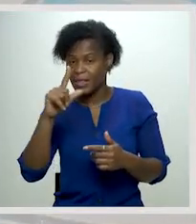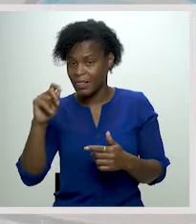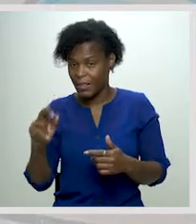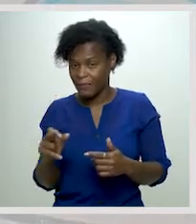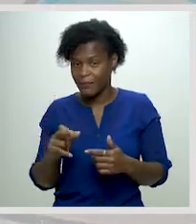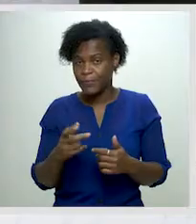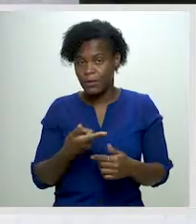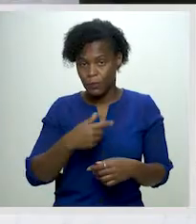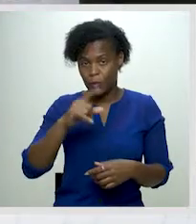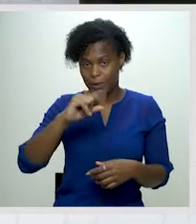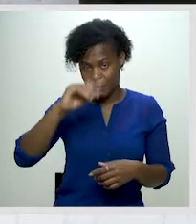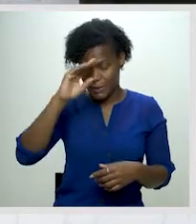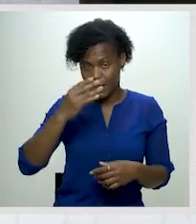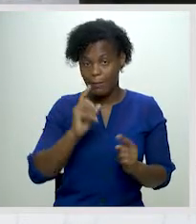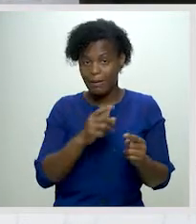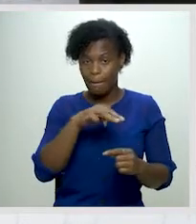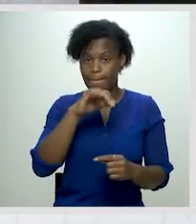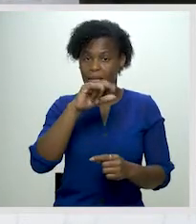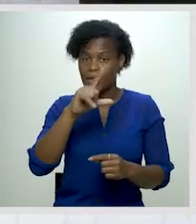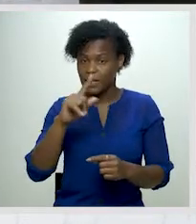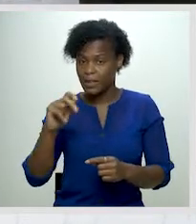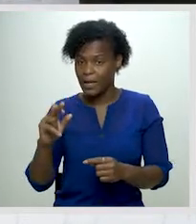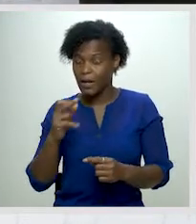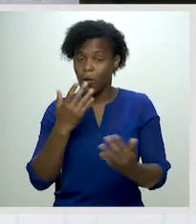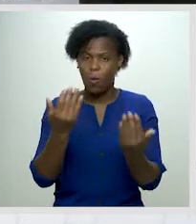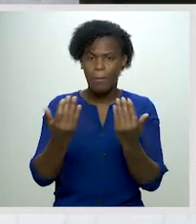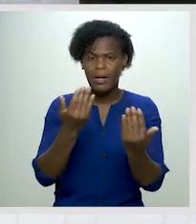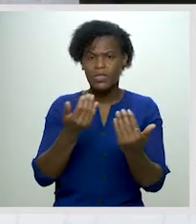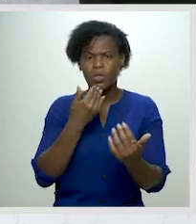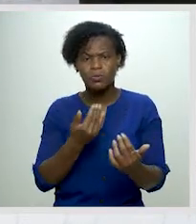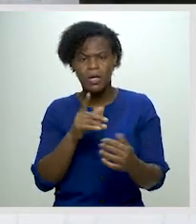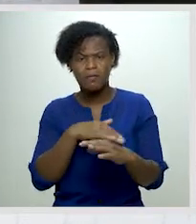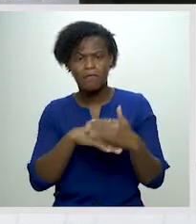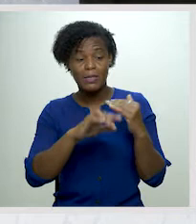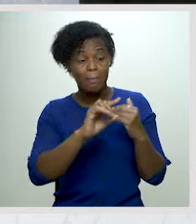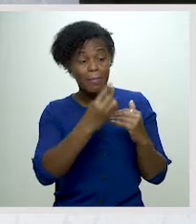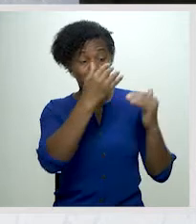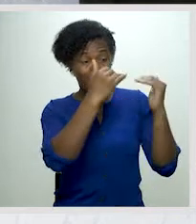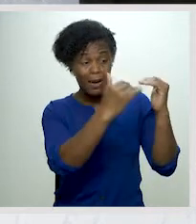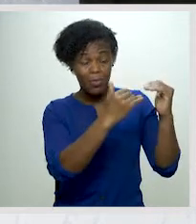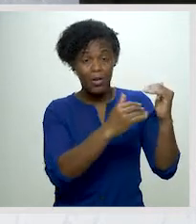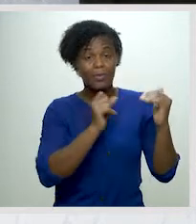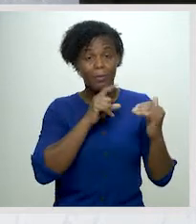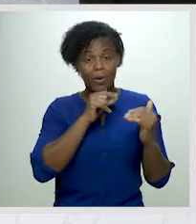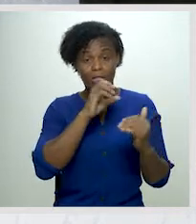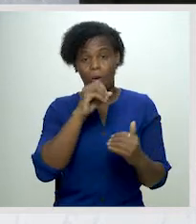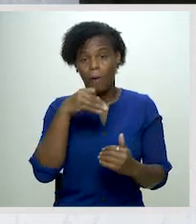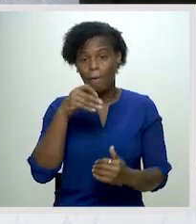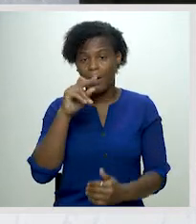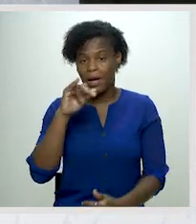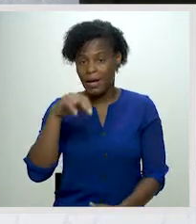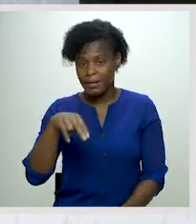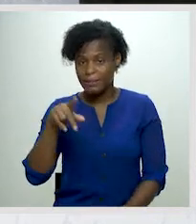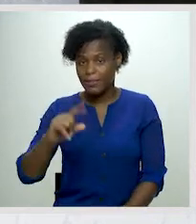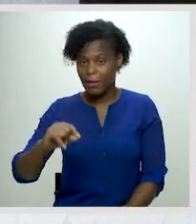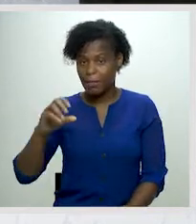Miller. Sabe-se que o Miller fez uma comparação experimental da primeira etapa da hipótese de Oparin e Aldan,